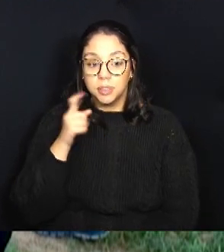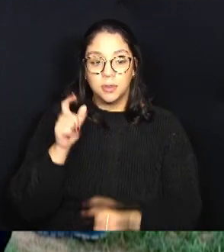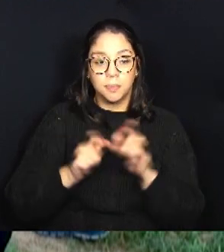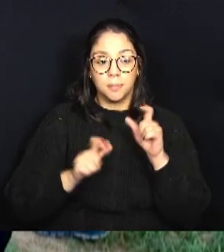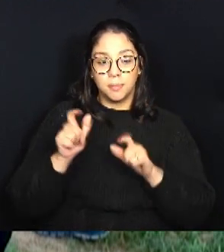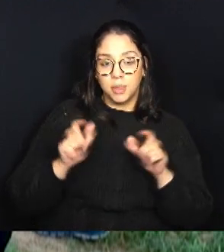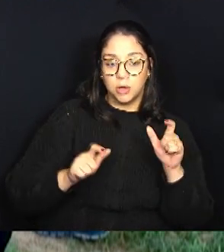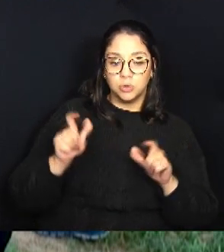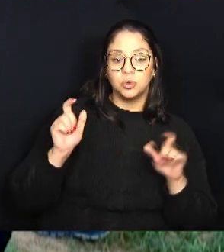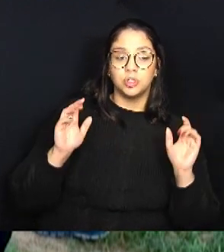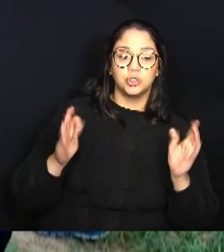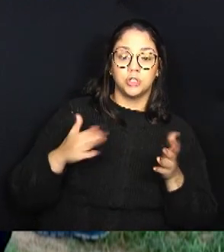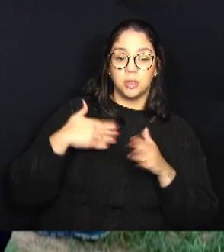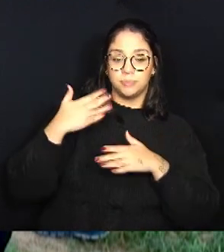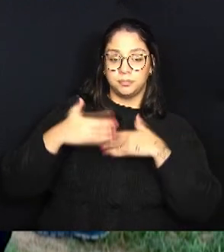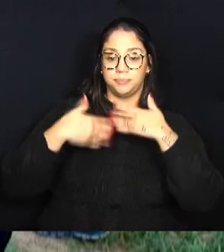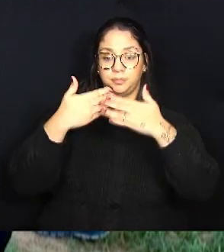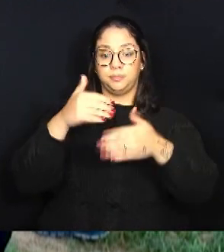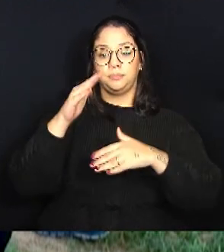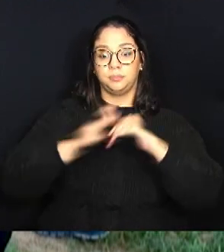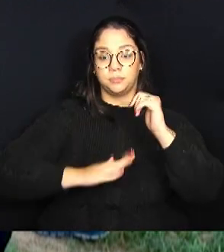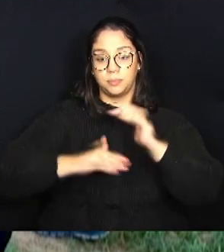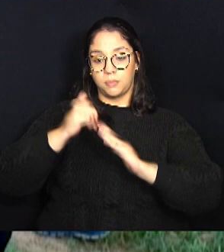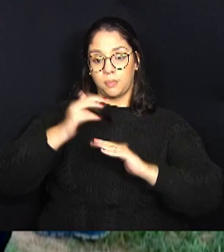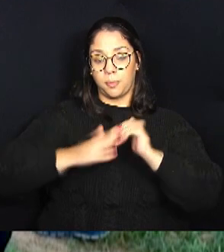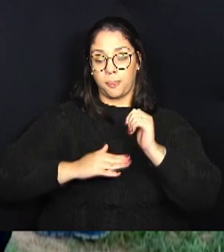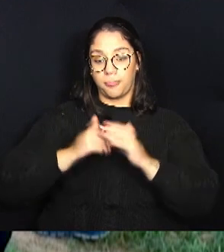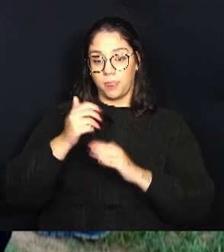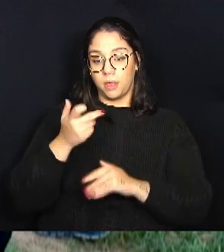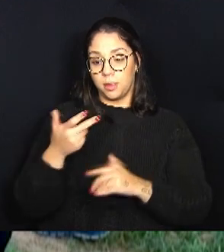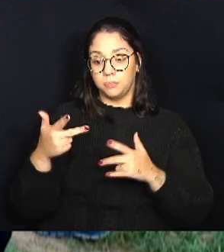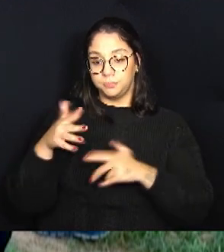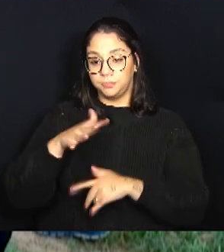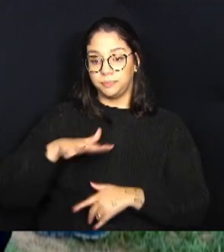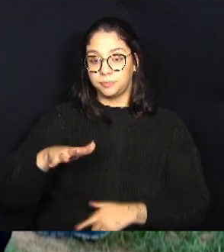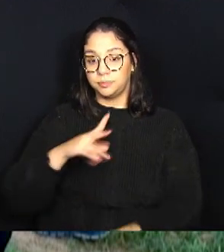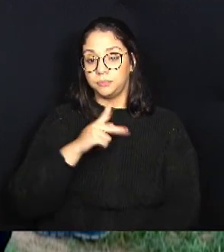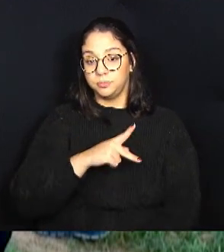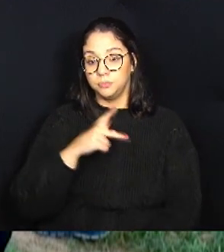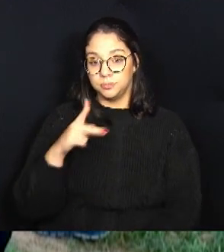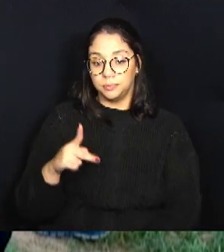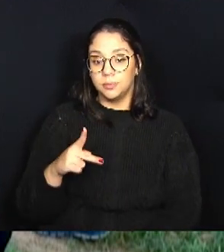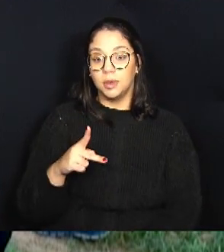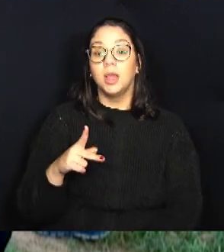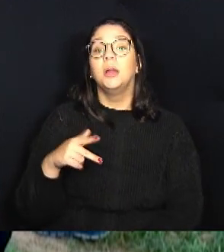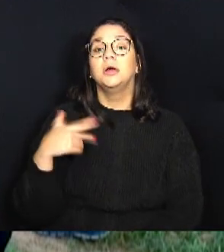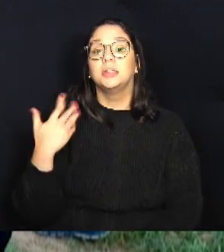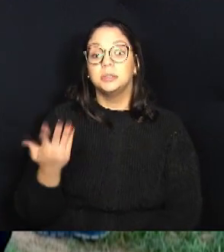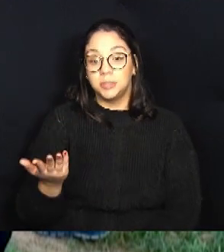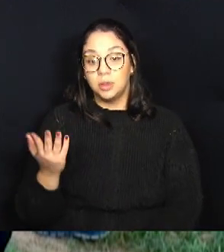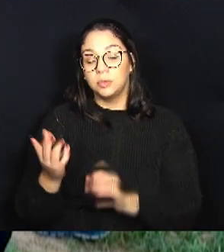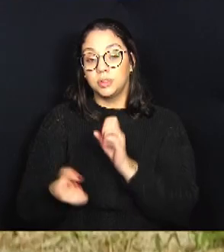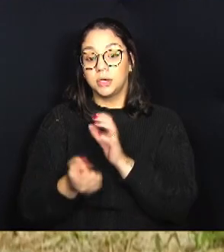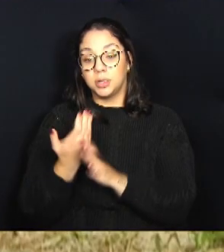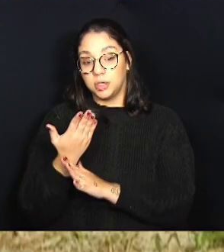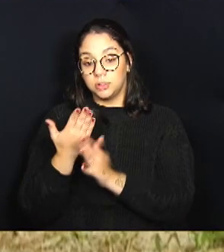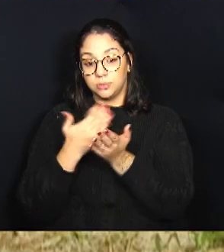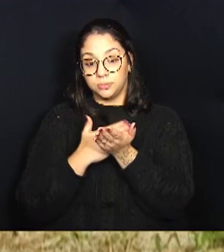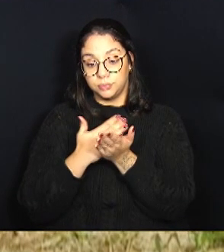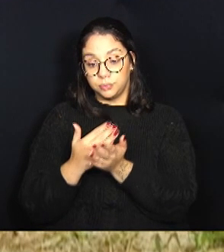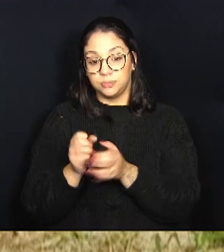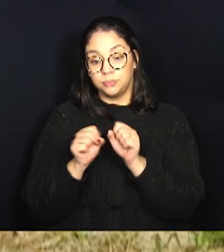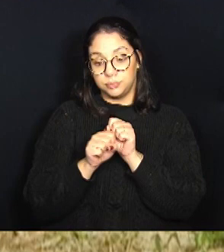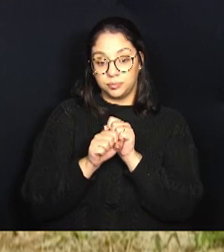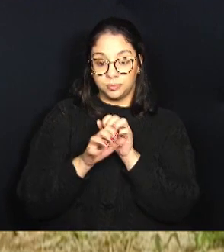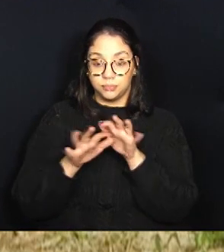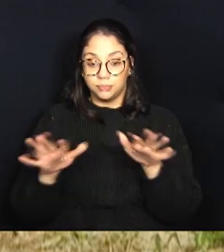já desenvolviam atividades isoladas numa área da APP. Após sua criação, a iniciativa se expandiu